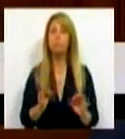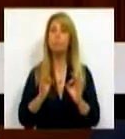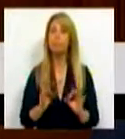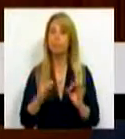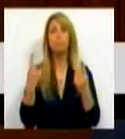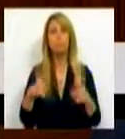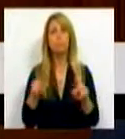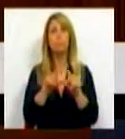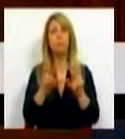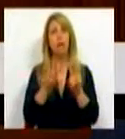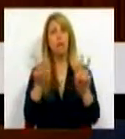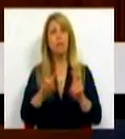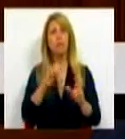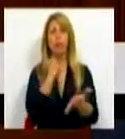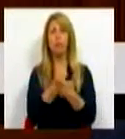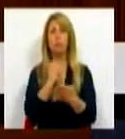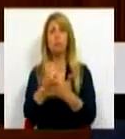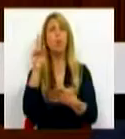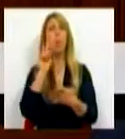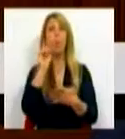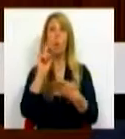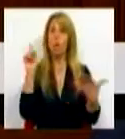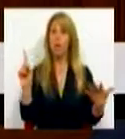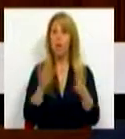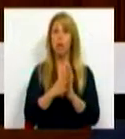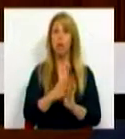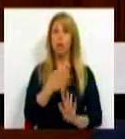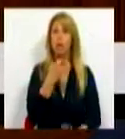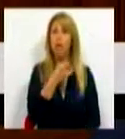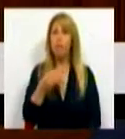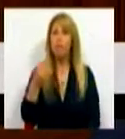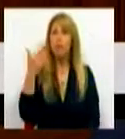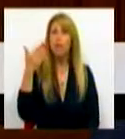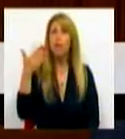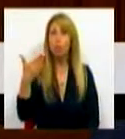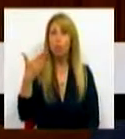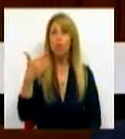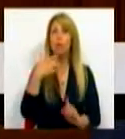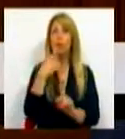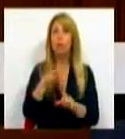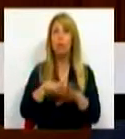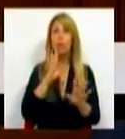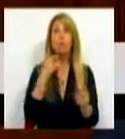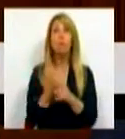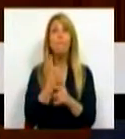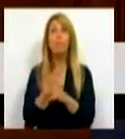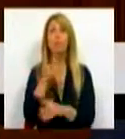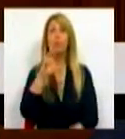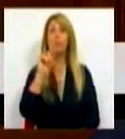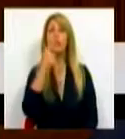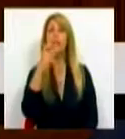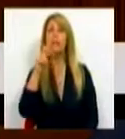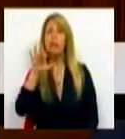tinham certificações de qualidade denominadas ISO 9001. Nomeadamente no que se refere a produtos de retalho, portanto,